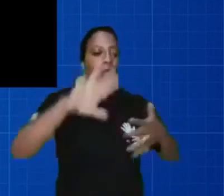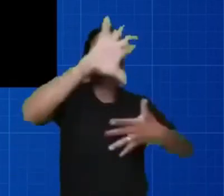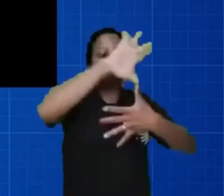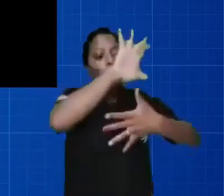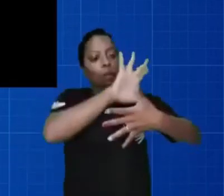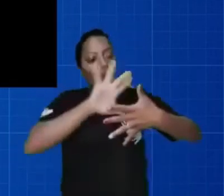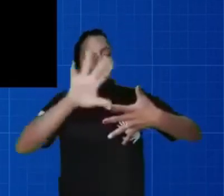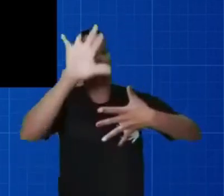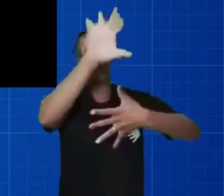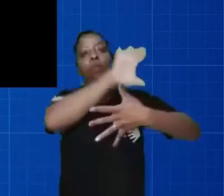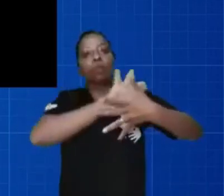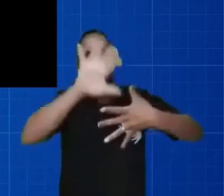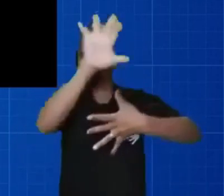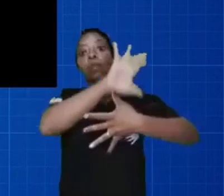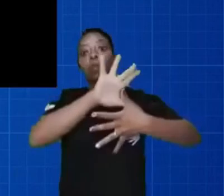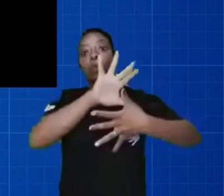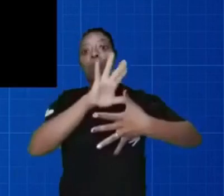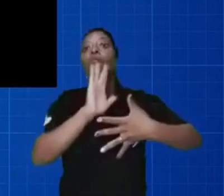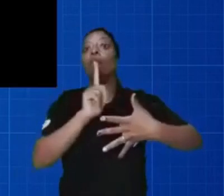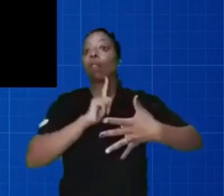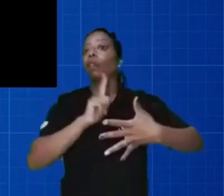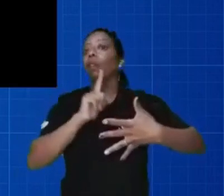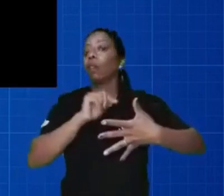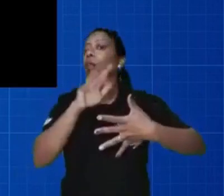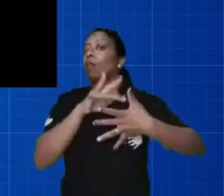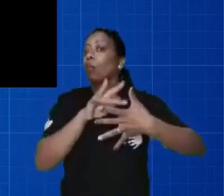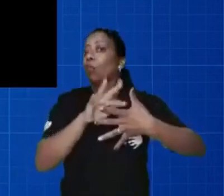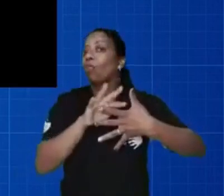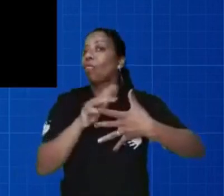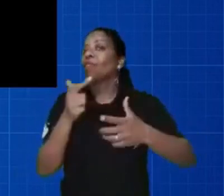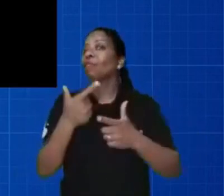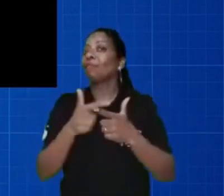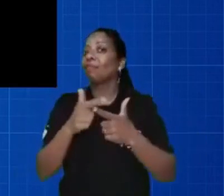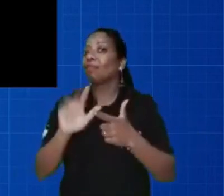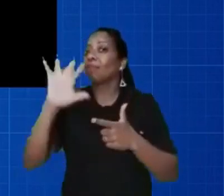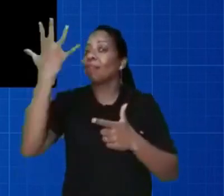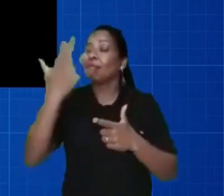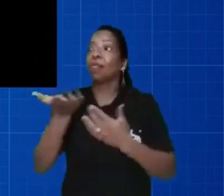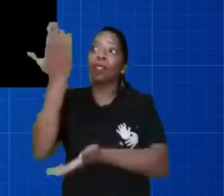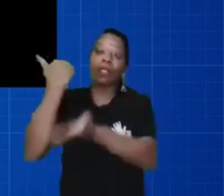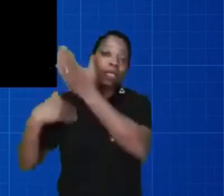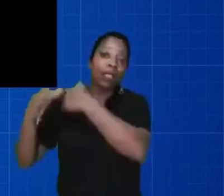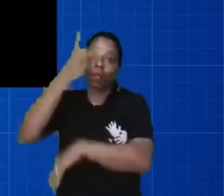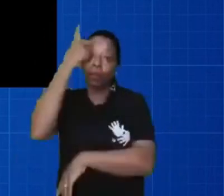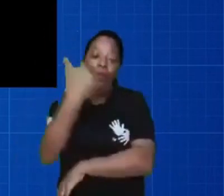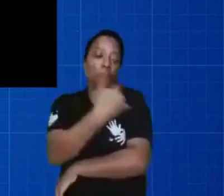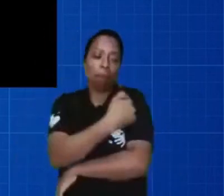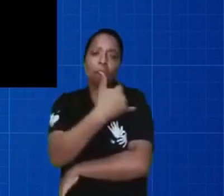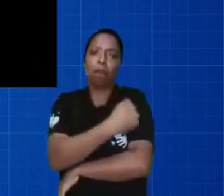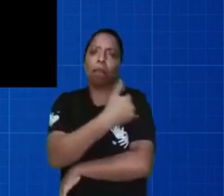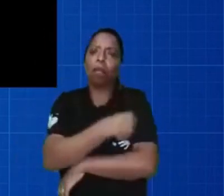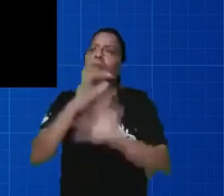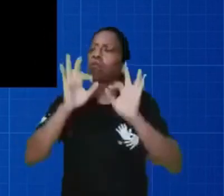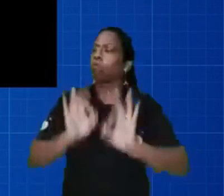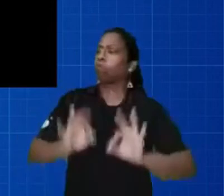em alta. Tínhamos aqueles objetivos, né, de vacinar todas as crianças menores de 5 anos em um único dia, e era